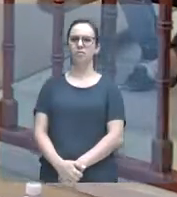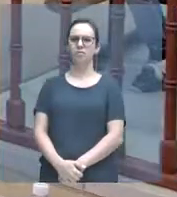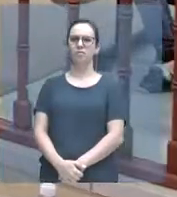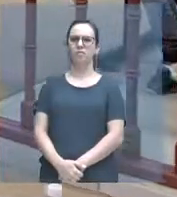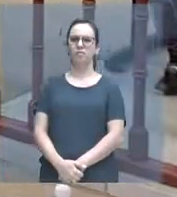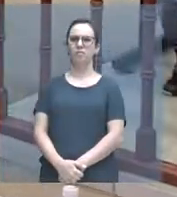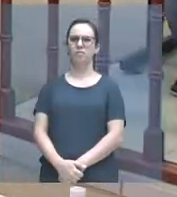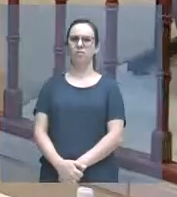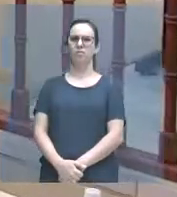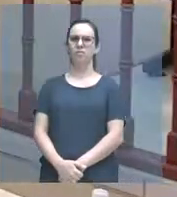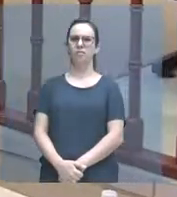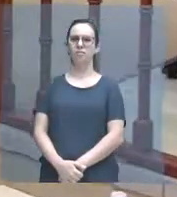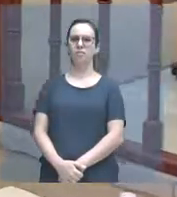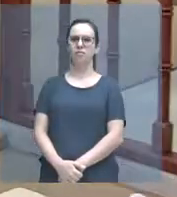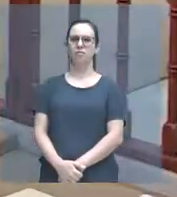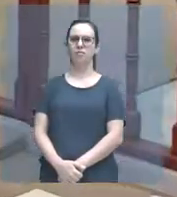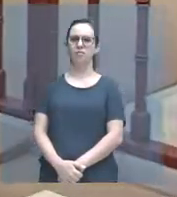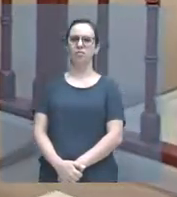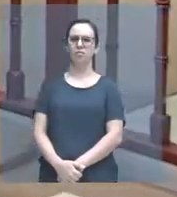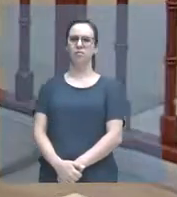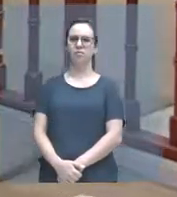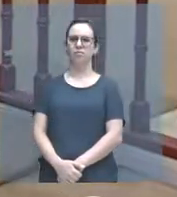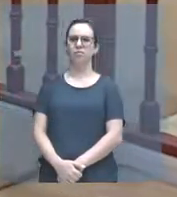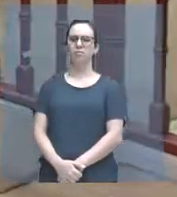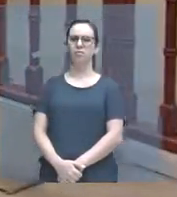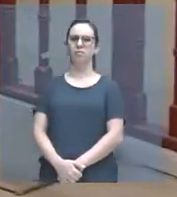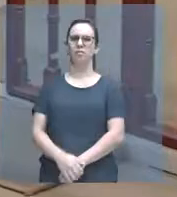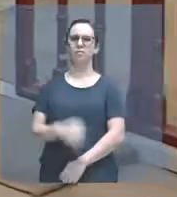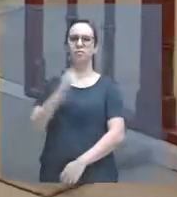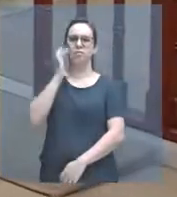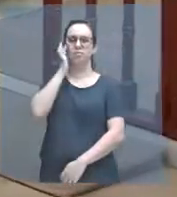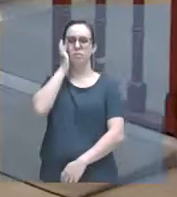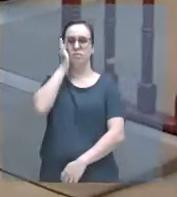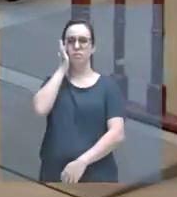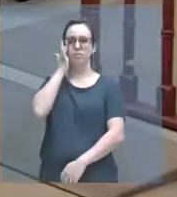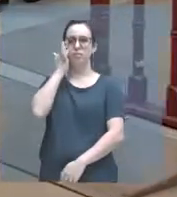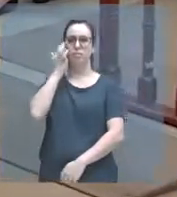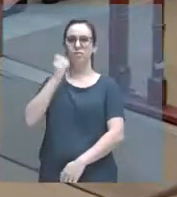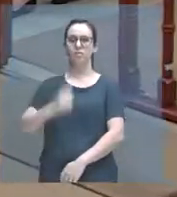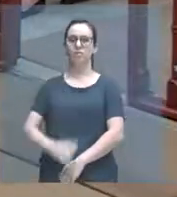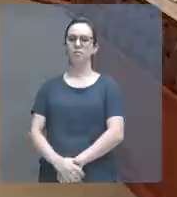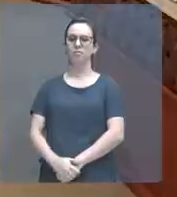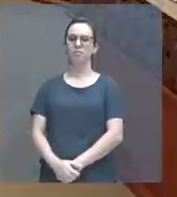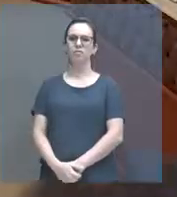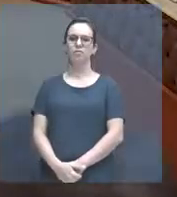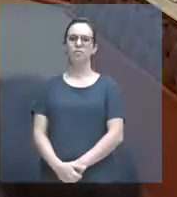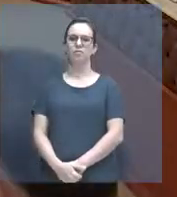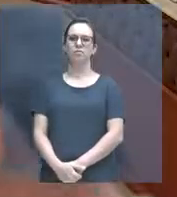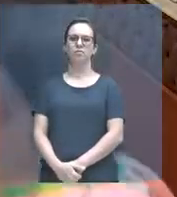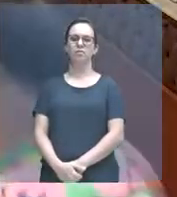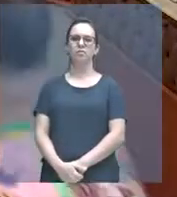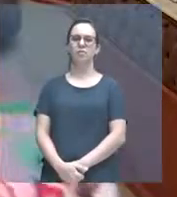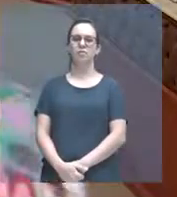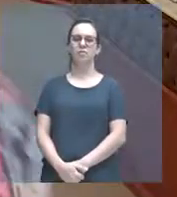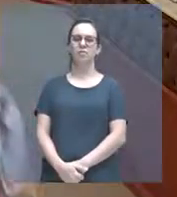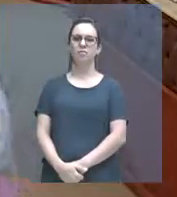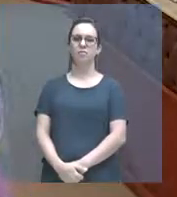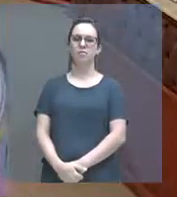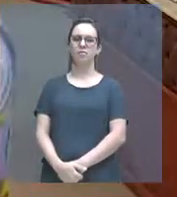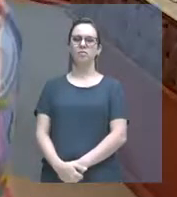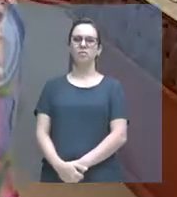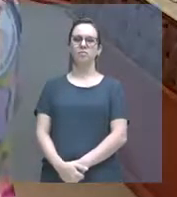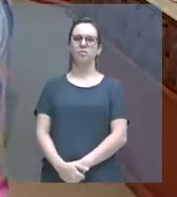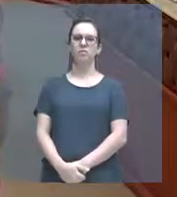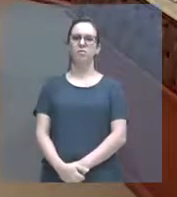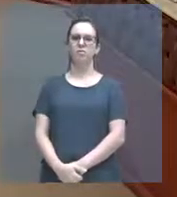os seus assentos. E pelo lado de cá, isso.